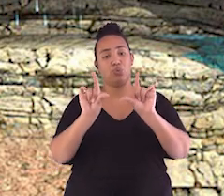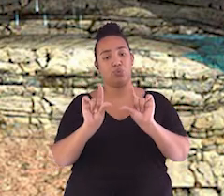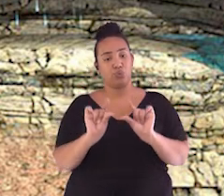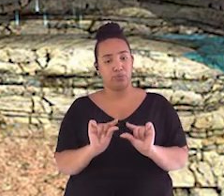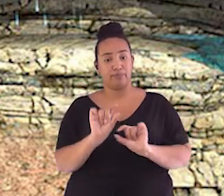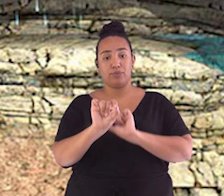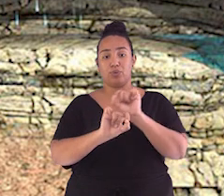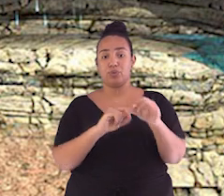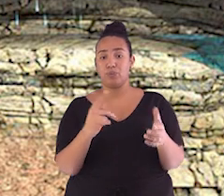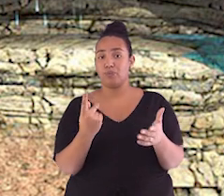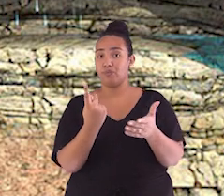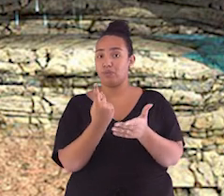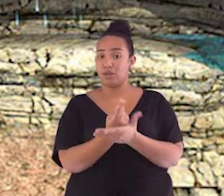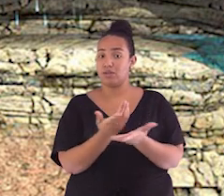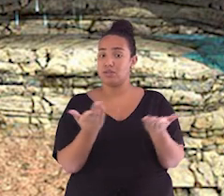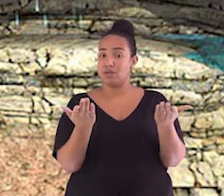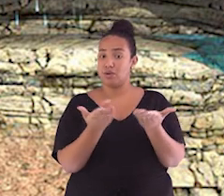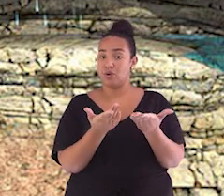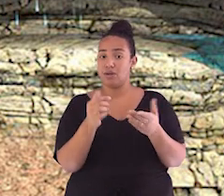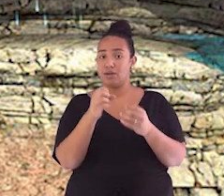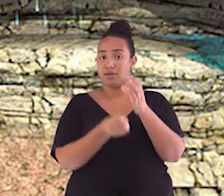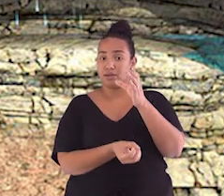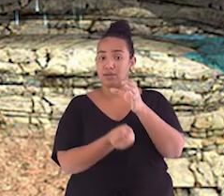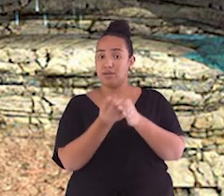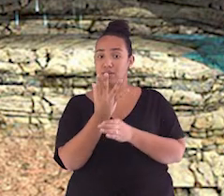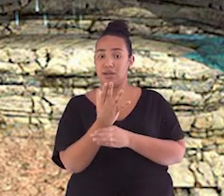se recristalizar sobre a forma de